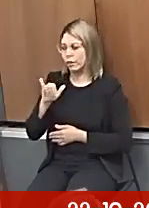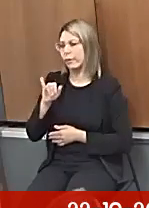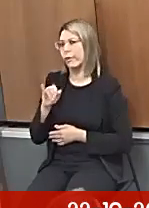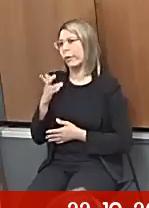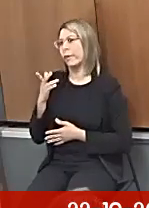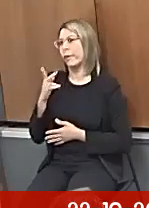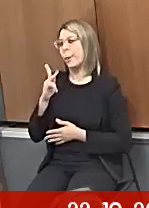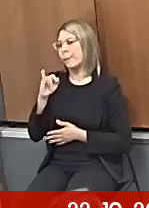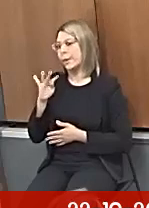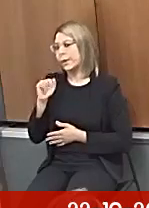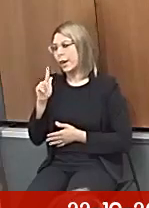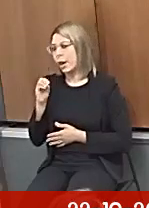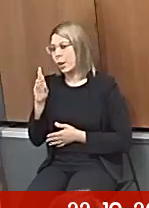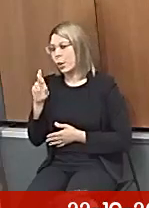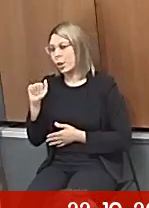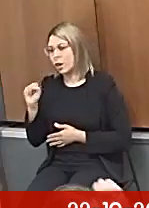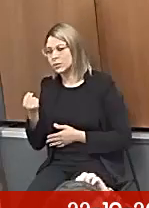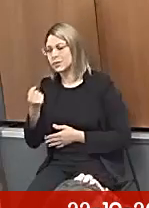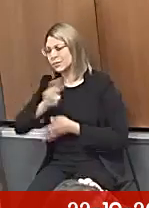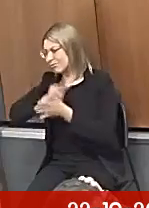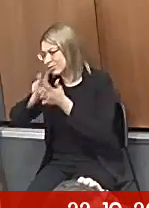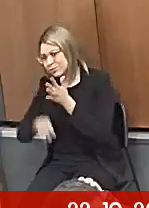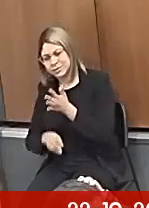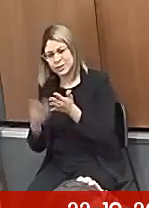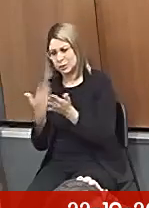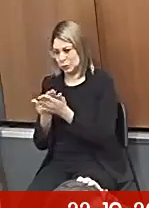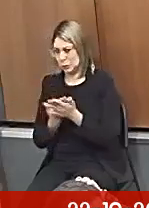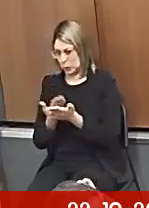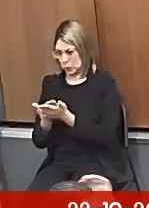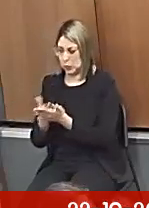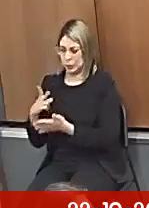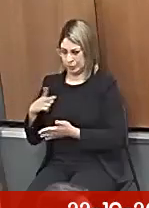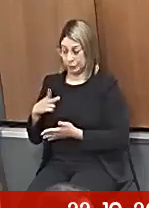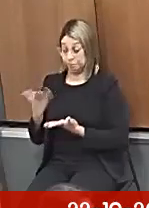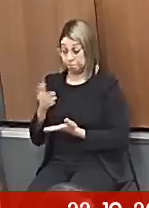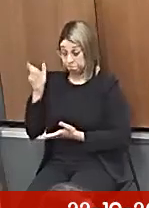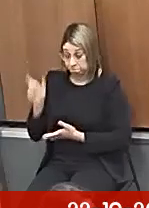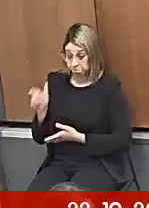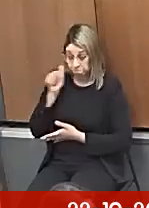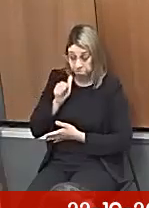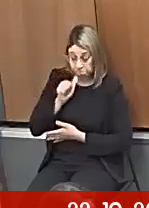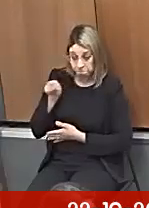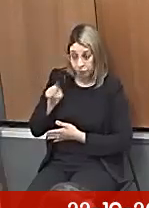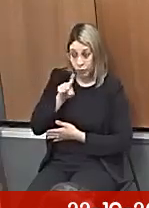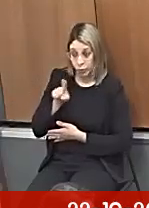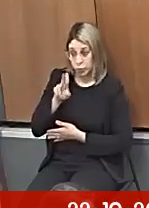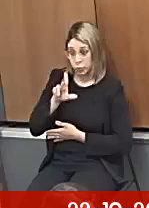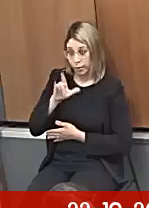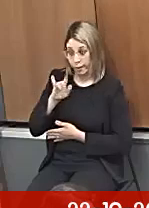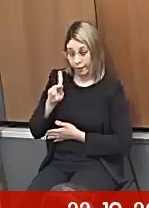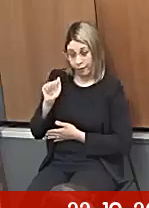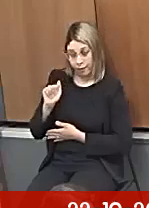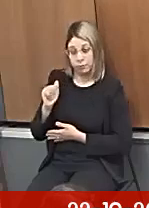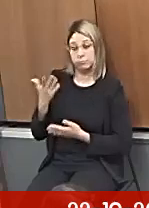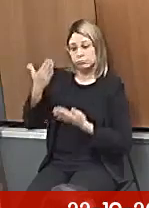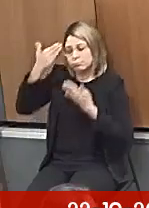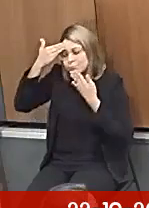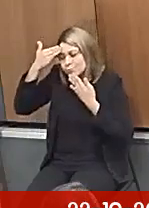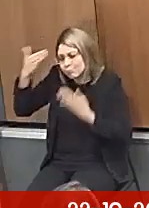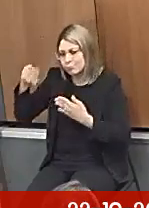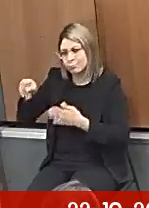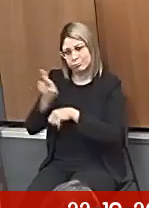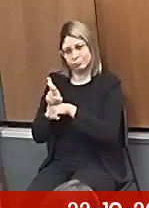ali está várias redes que fazem parte do sindicato. Então, a Zuleika, aqui hoje, a presença delas, eu quero te agradecer, porque